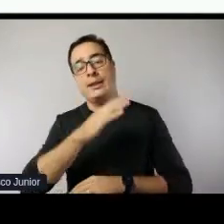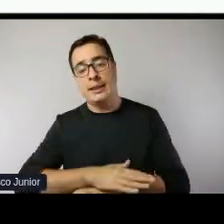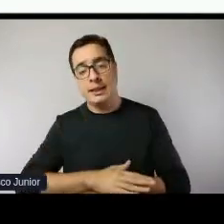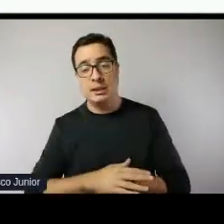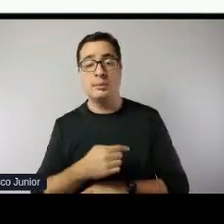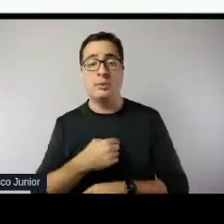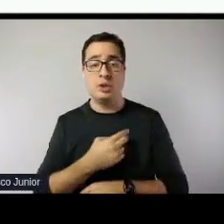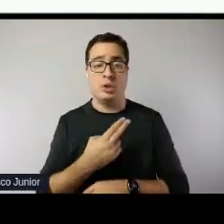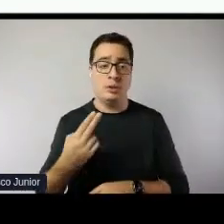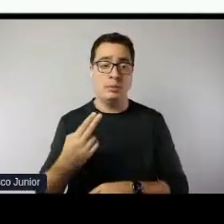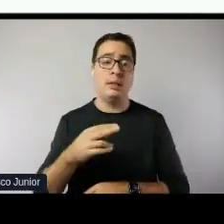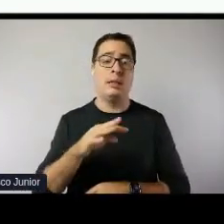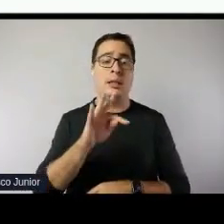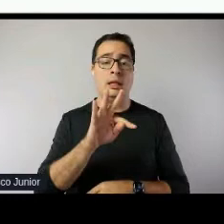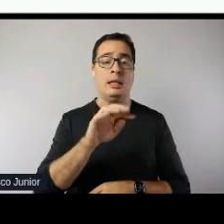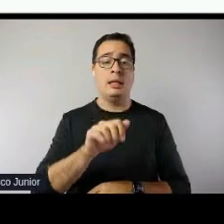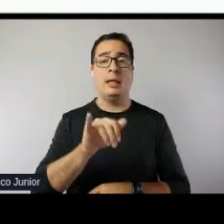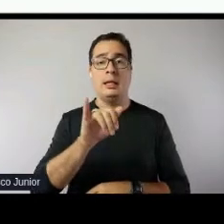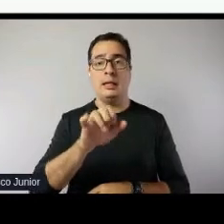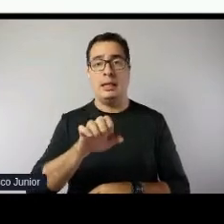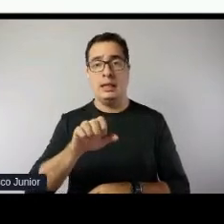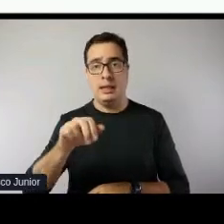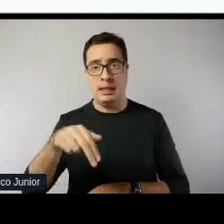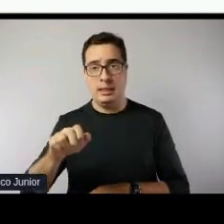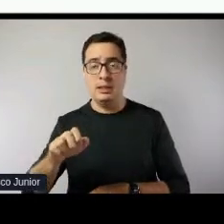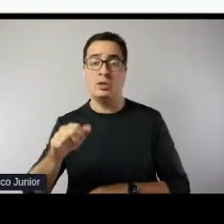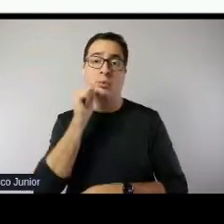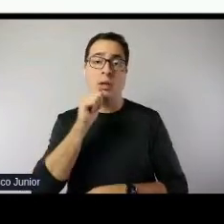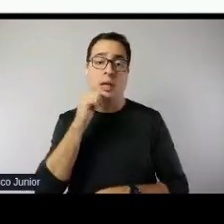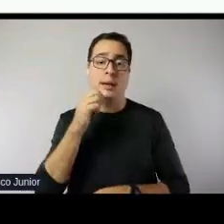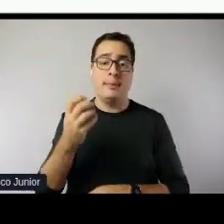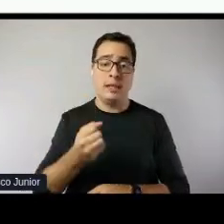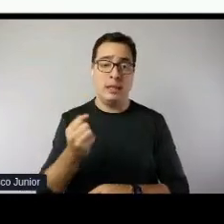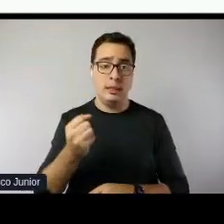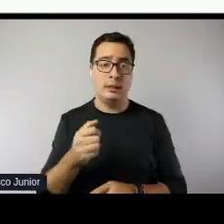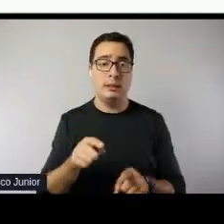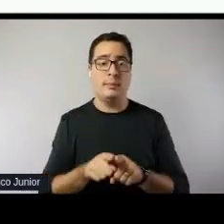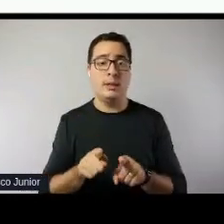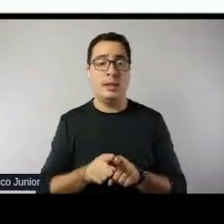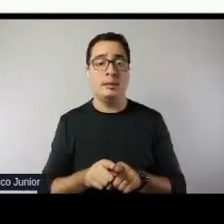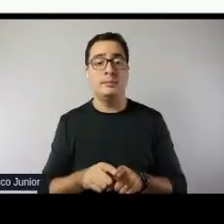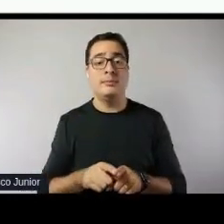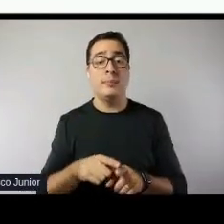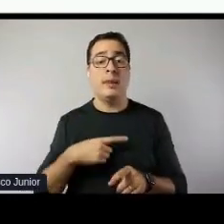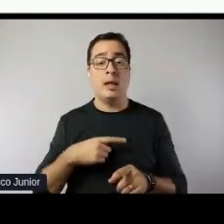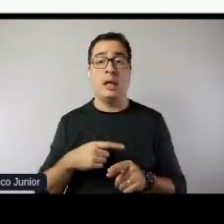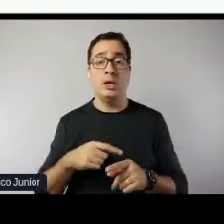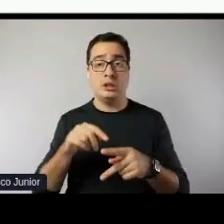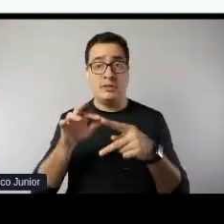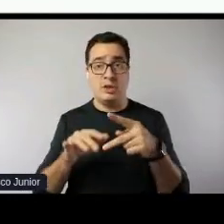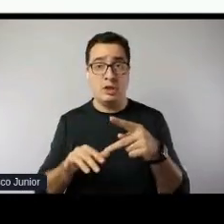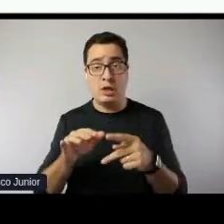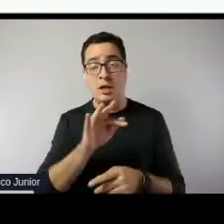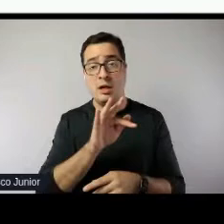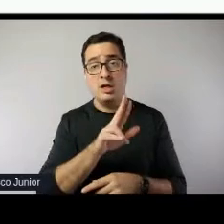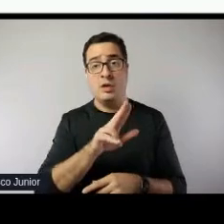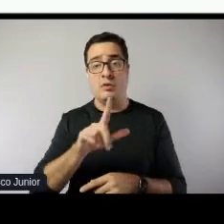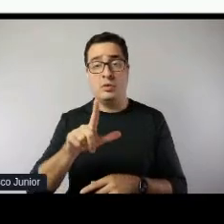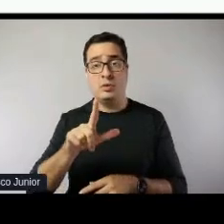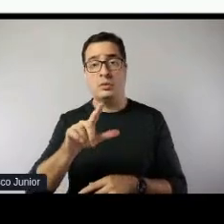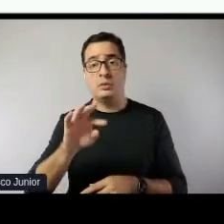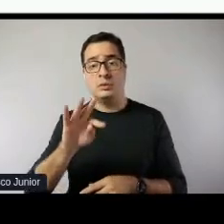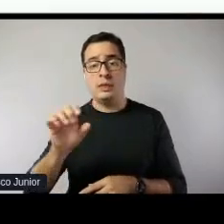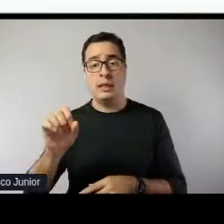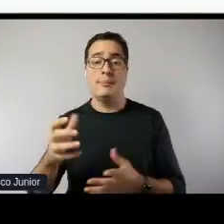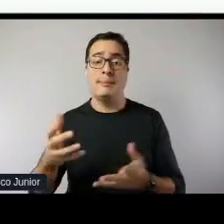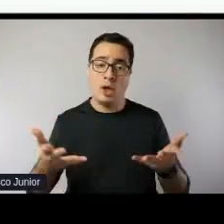Meu nome é Tayene Carla, né? Eu sou uma mulher branca também. Sou desenvolvedora full stack, mas atualmente eu estou